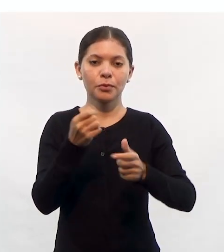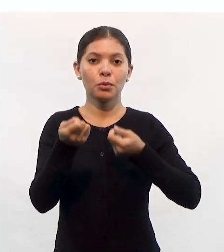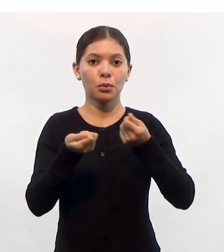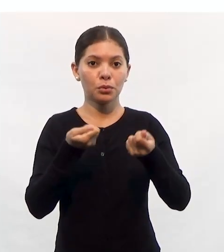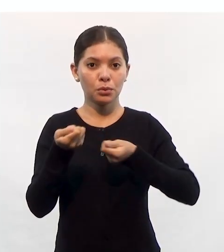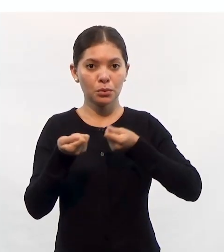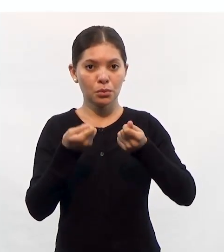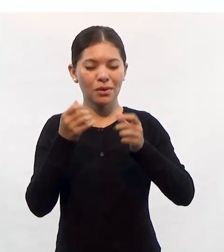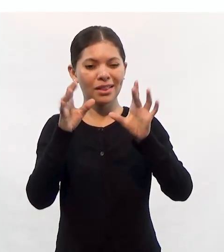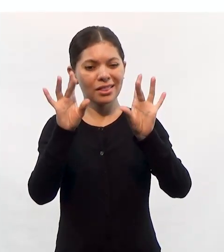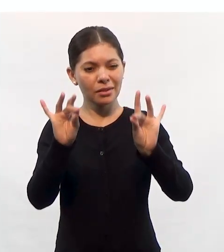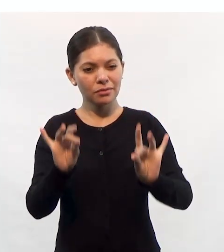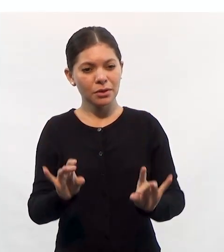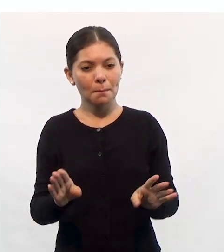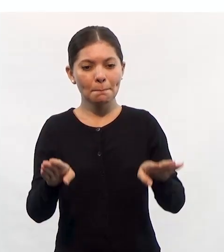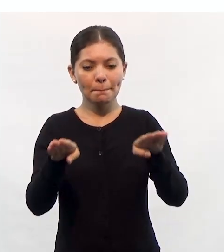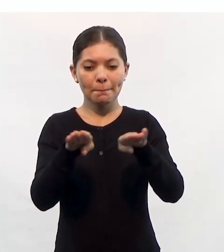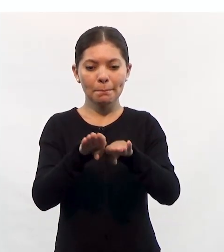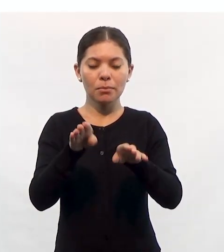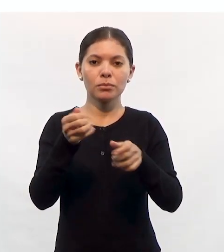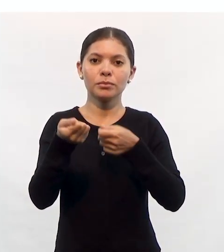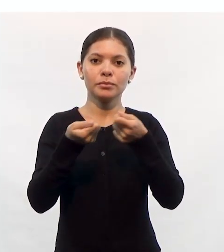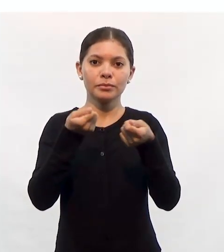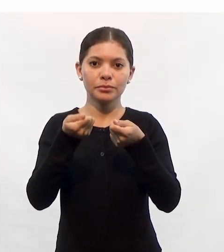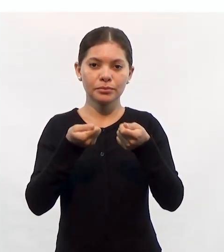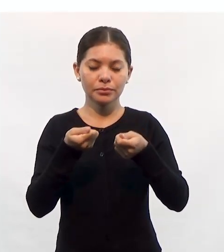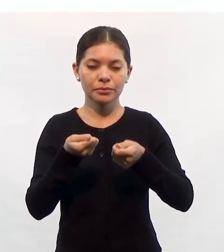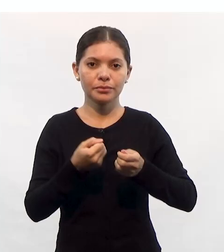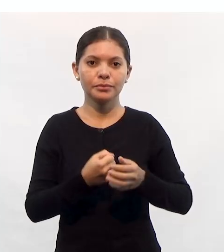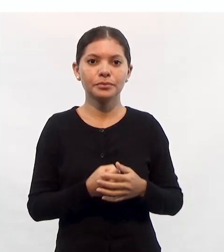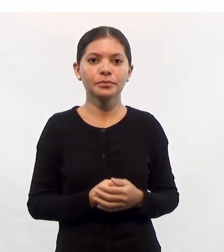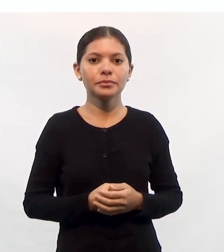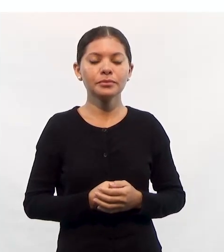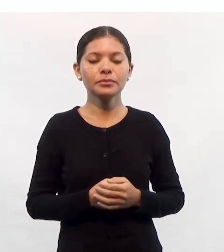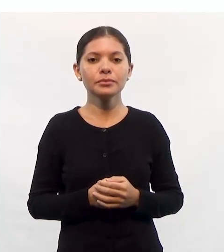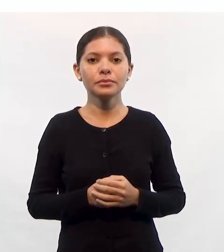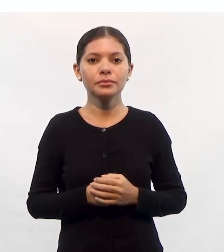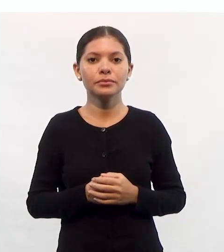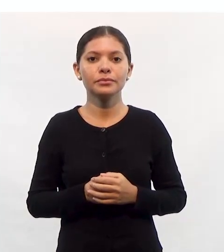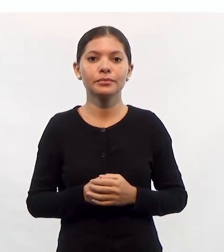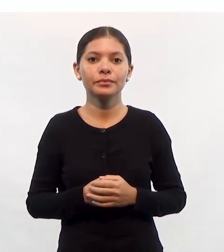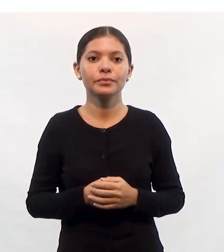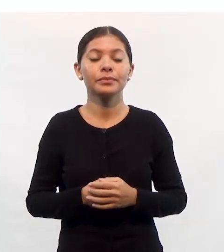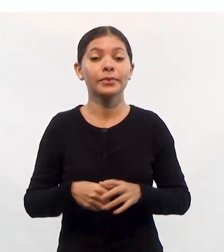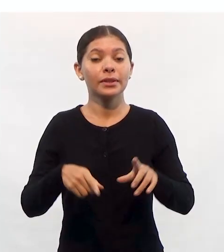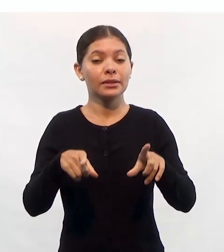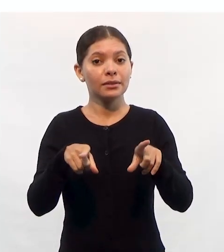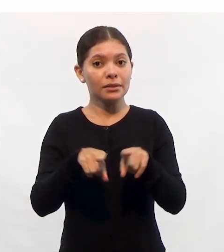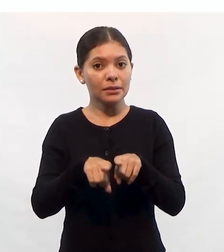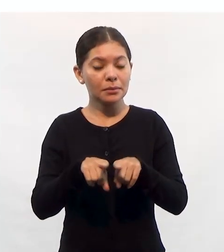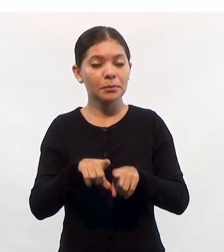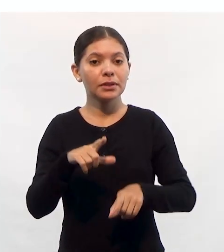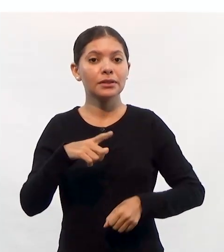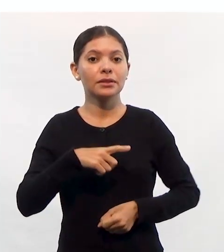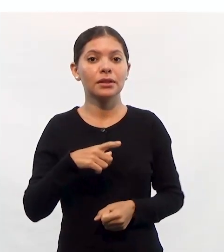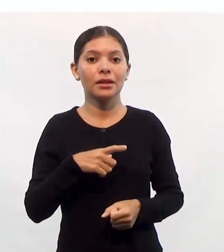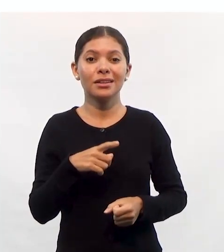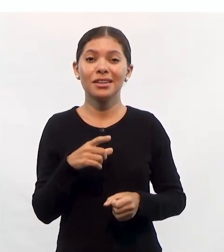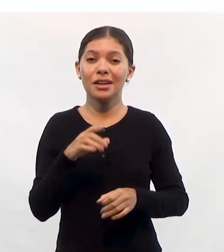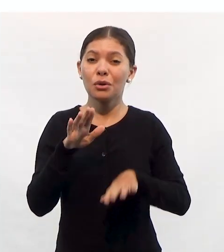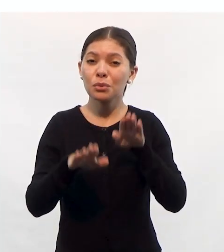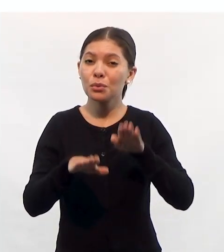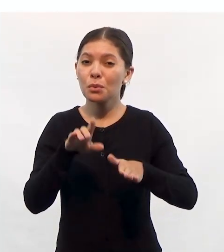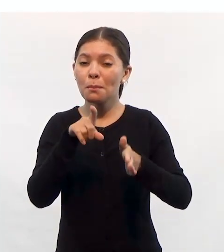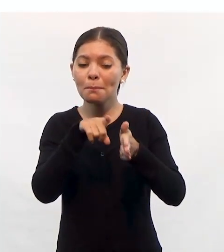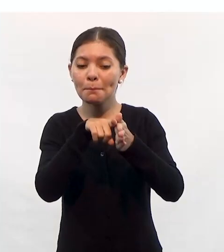Vamos definir padrões de controle podemos também ter nesses padrões de controle